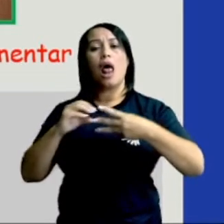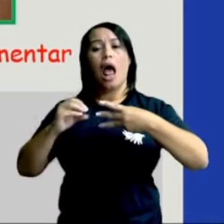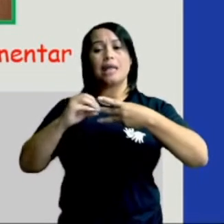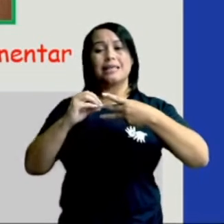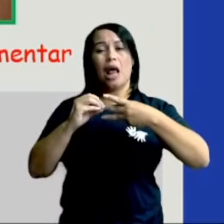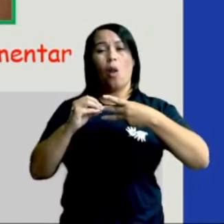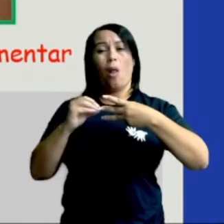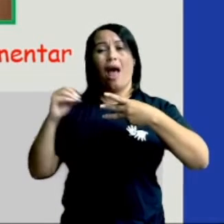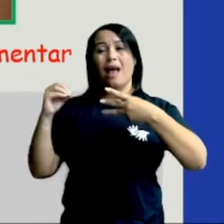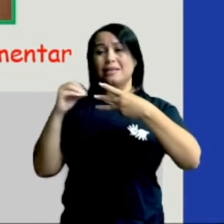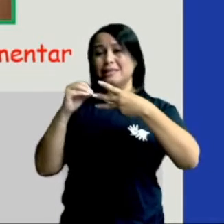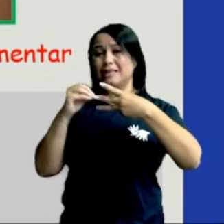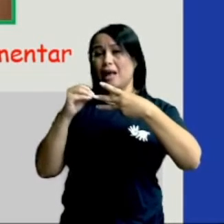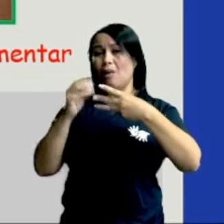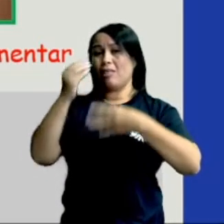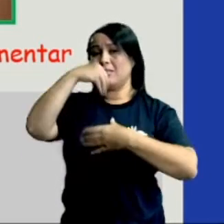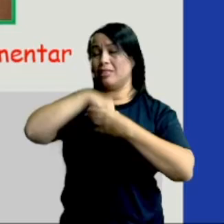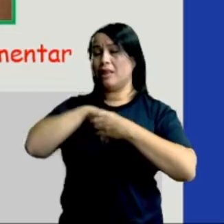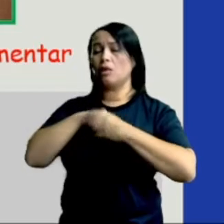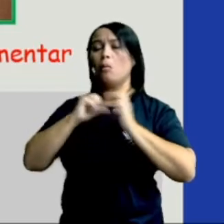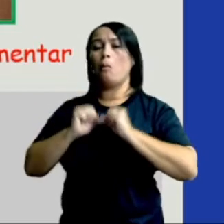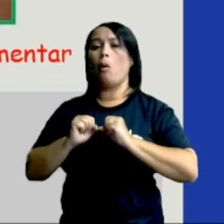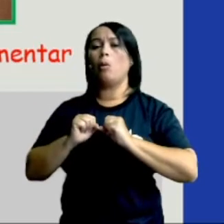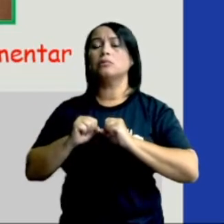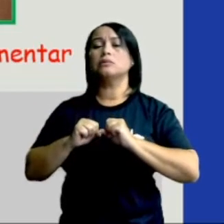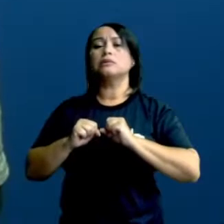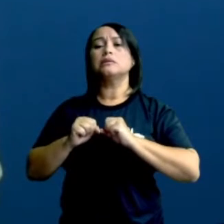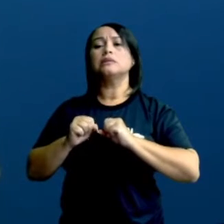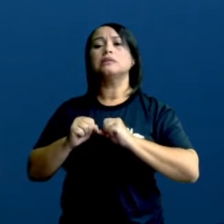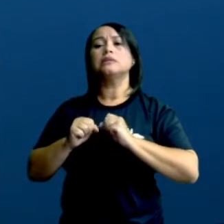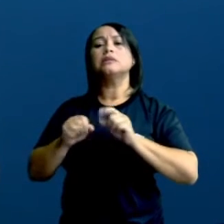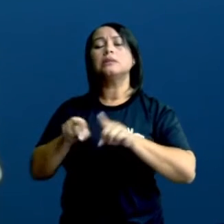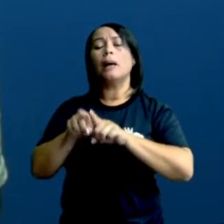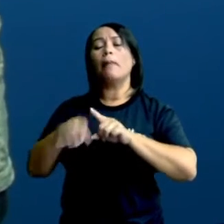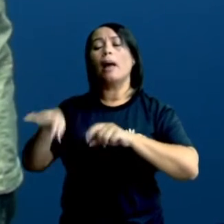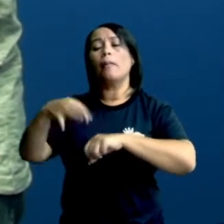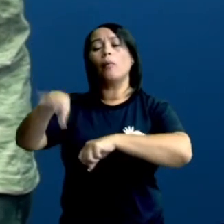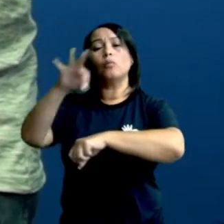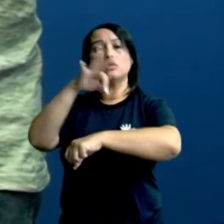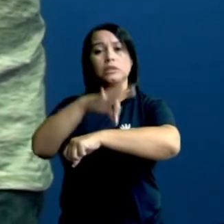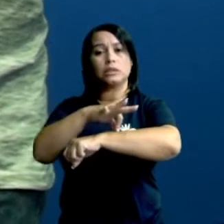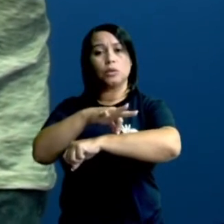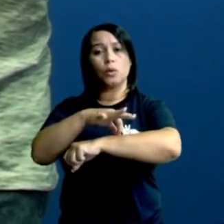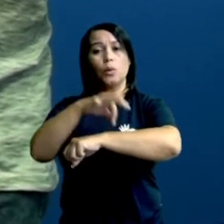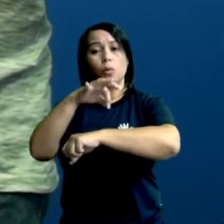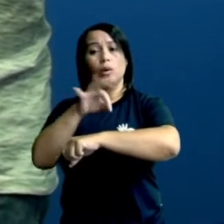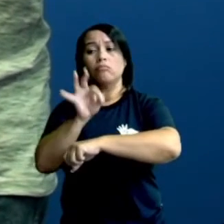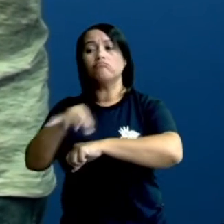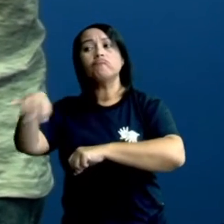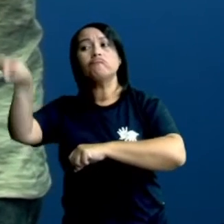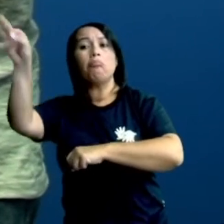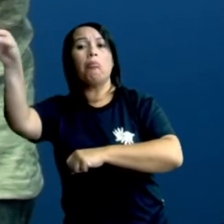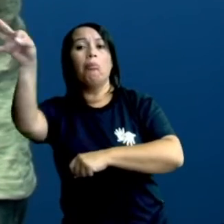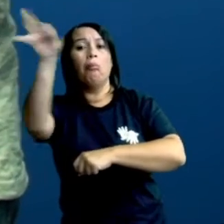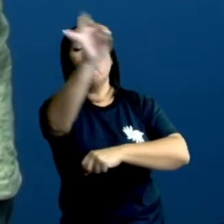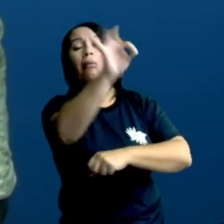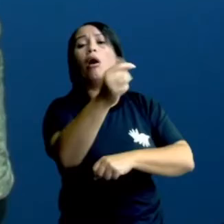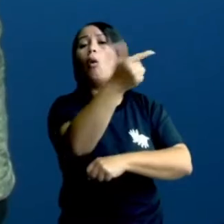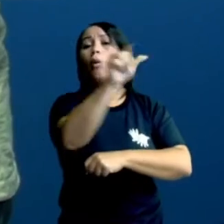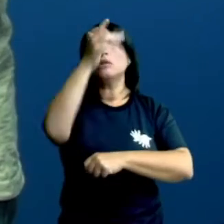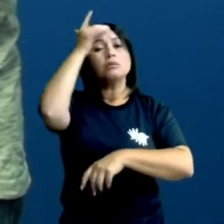e ela pode ir para o mosquito, que pode transmitir para outras pessoas, pode ir tanto para seres